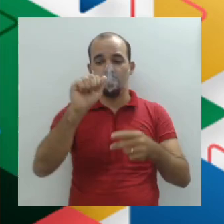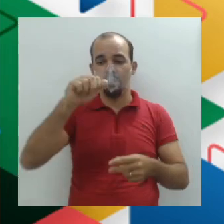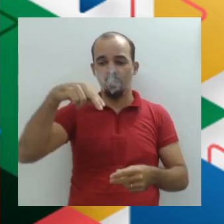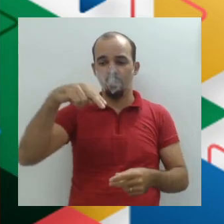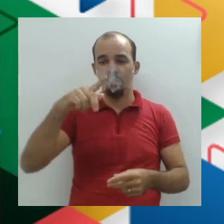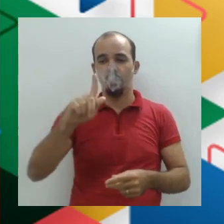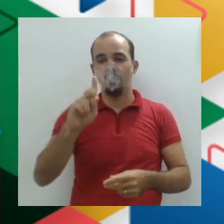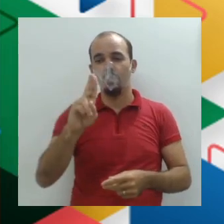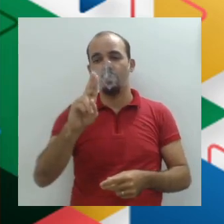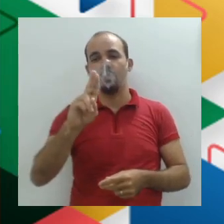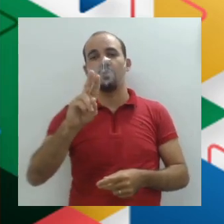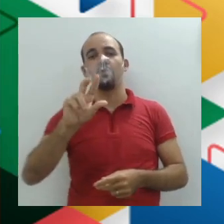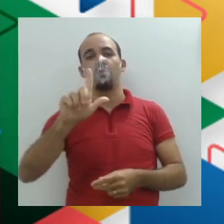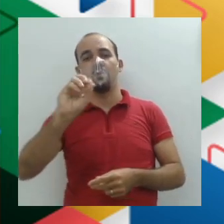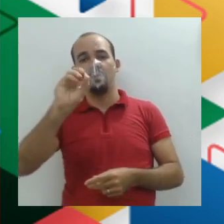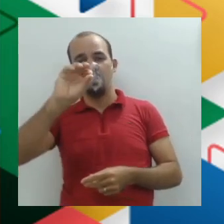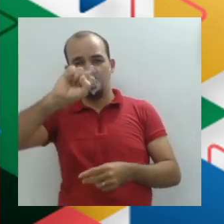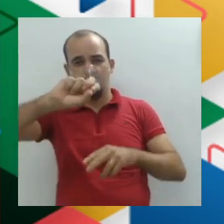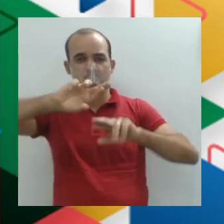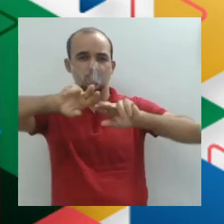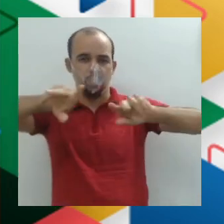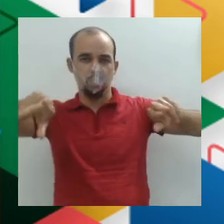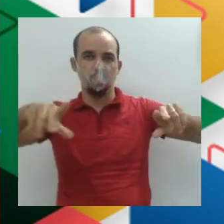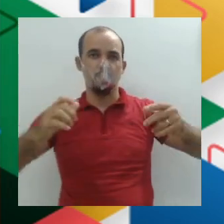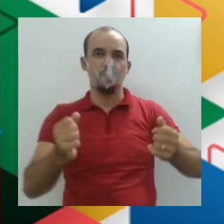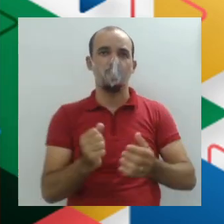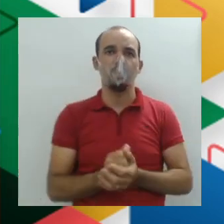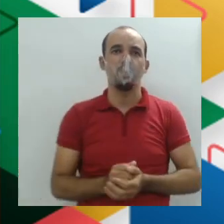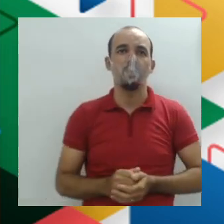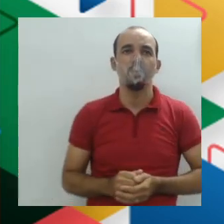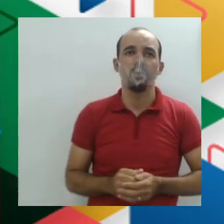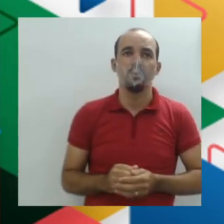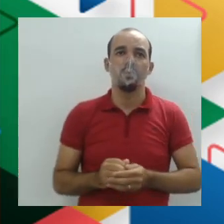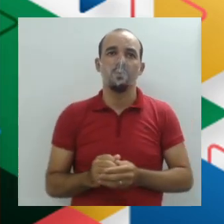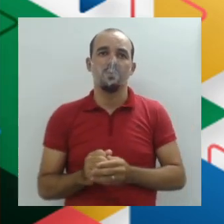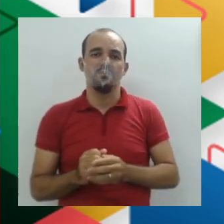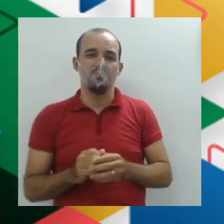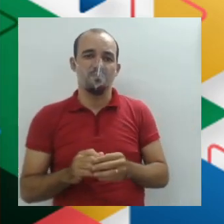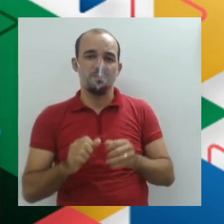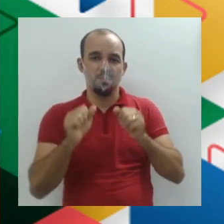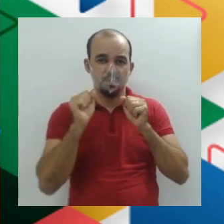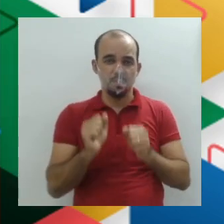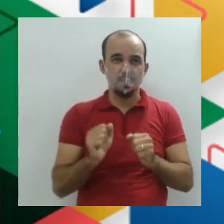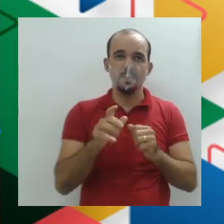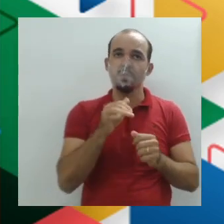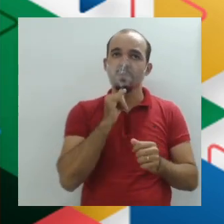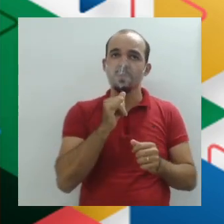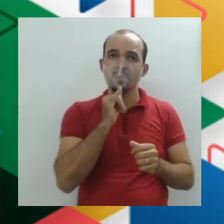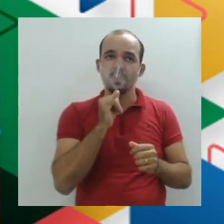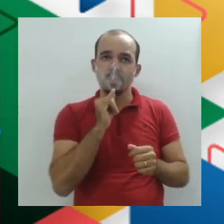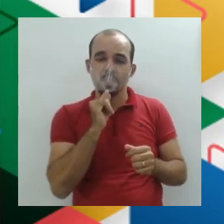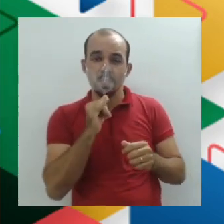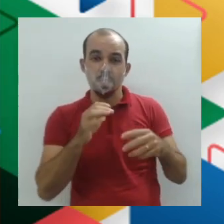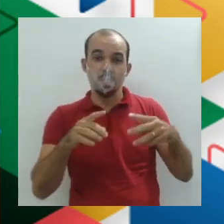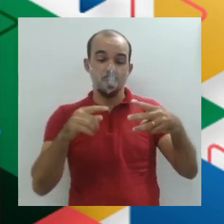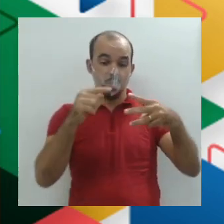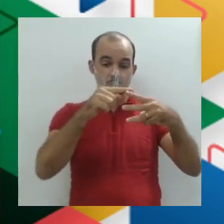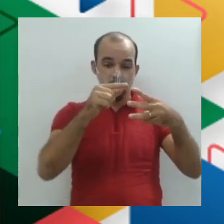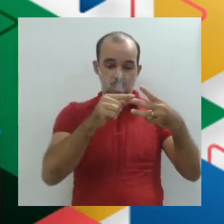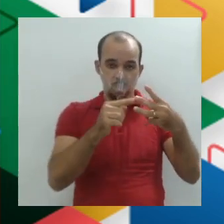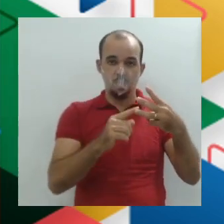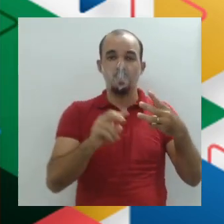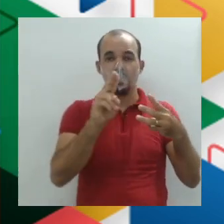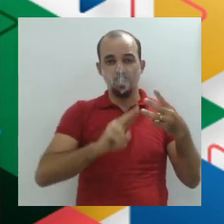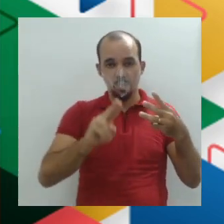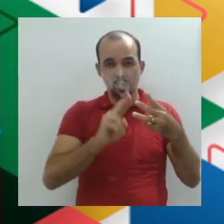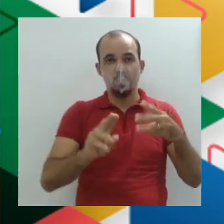funções trigonométricas. Mas aqui a gente tem que se apropriar de senos, cossenos e tangentes desses